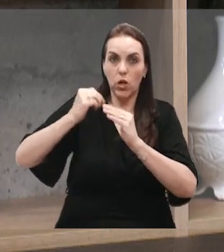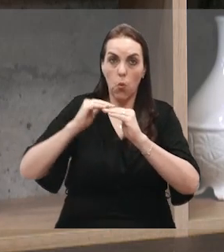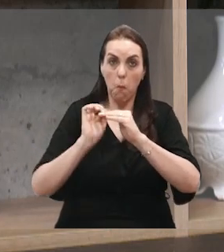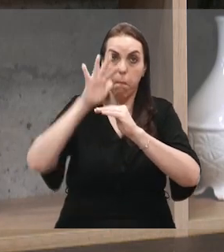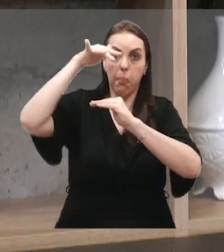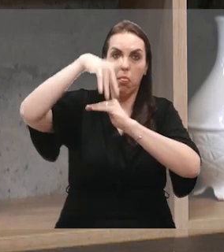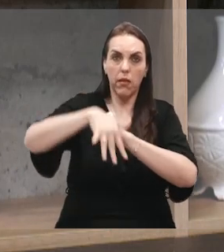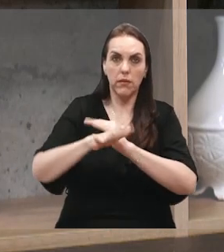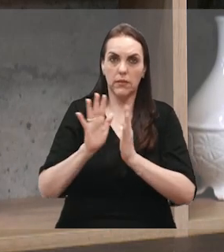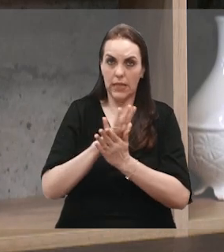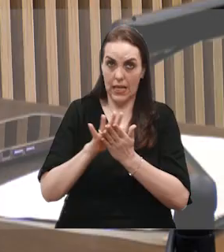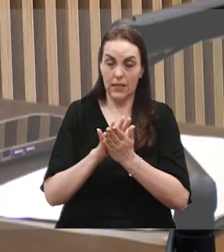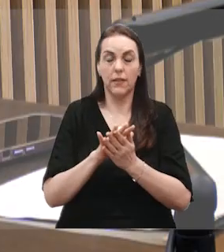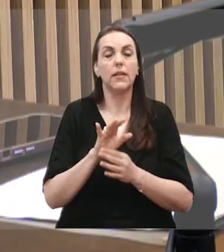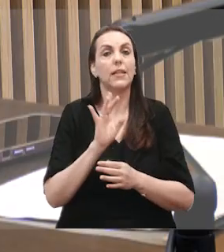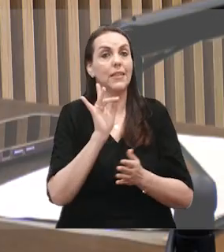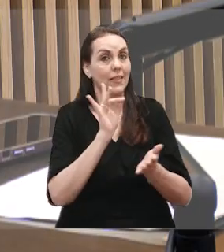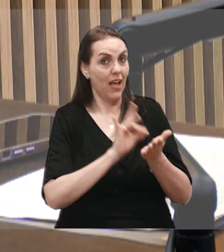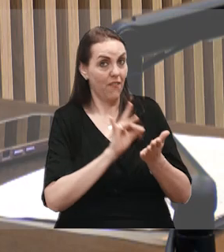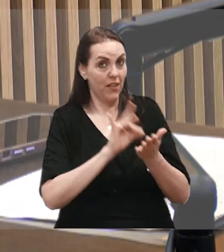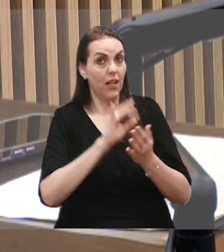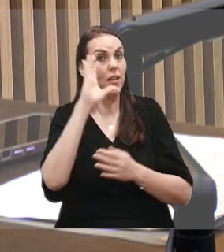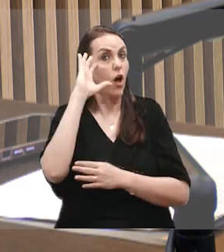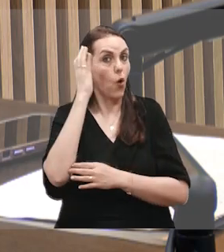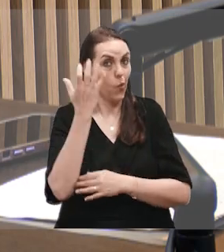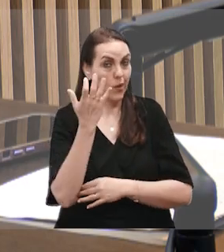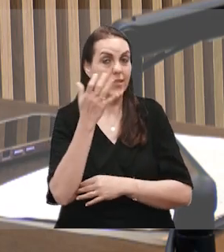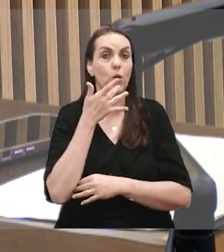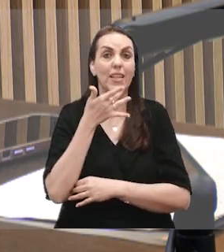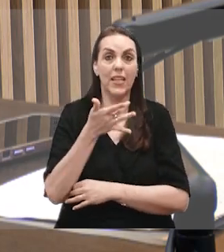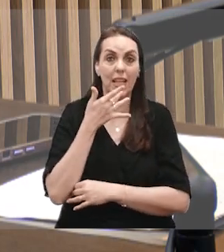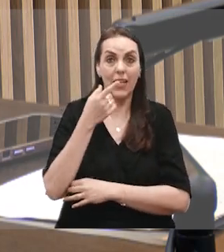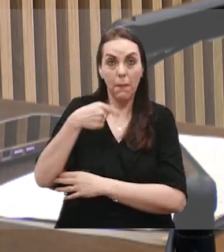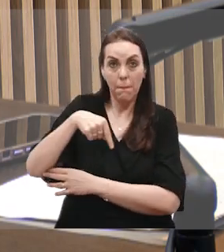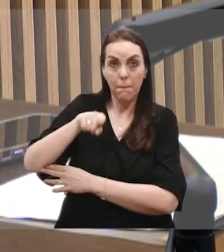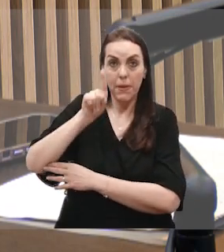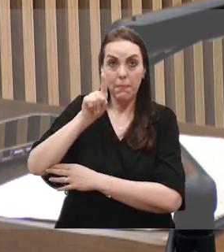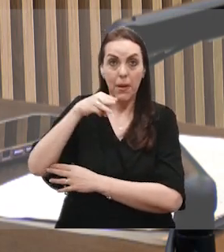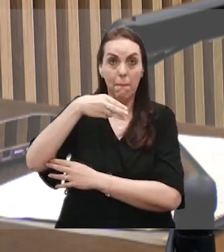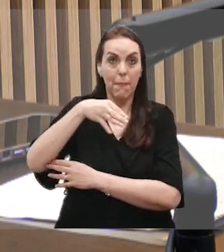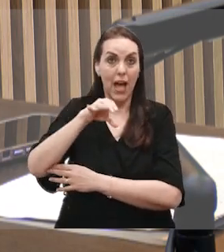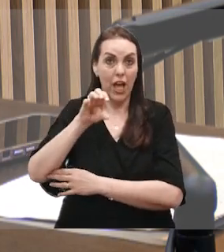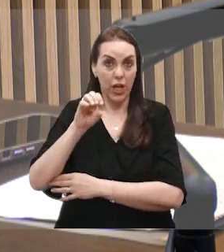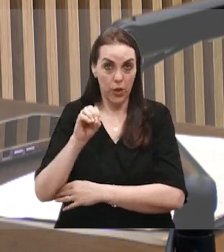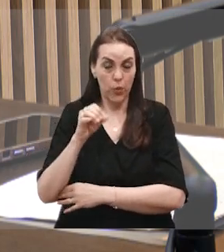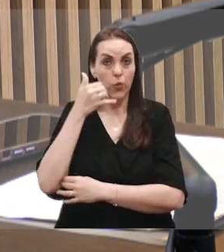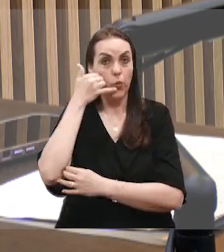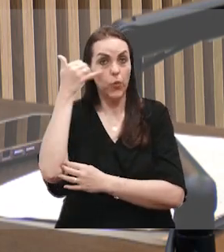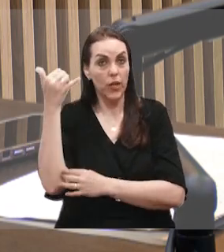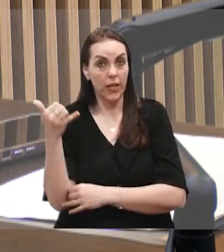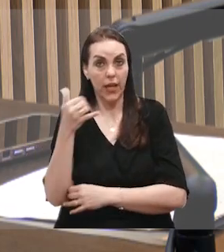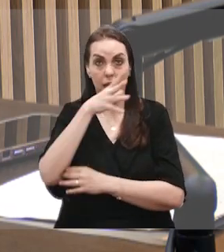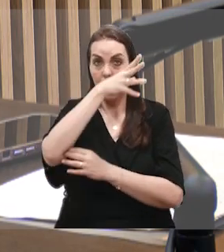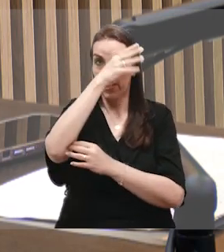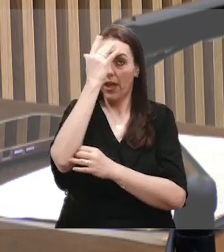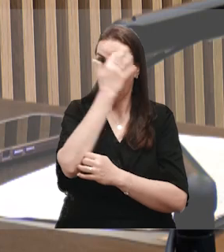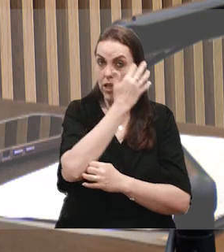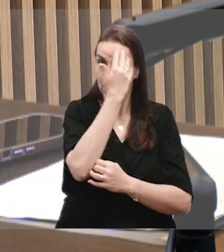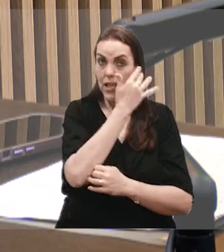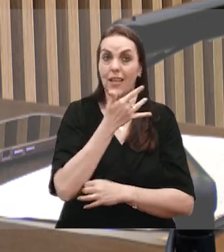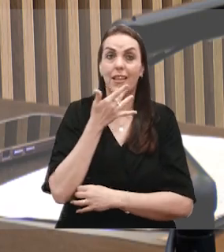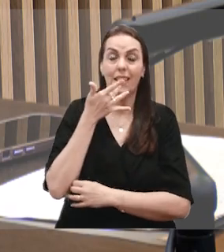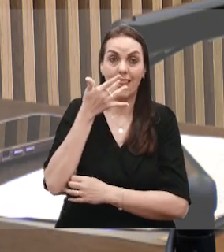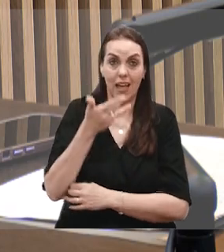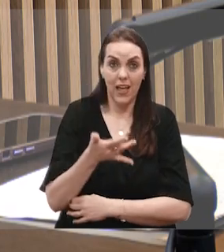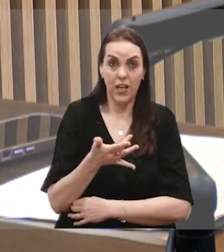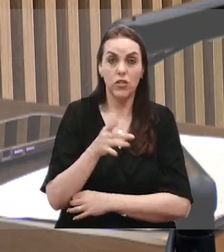verdade, ela aconteceu de tarde, no dia 1º de maio, né? Dia 1º de maio, eu liguei pro prefeito à tarde, porque muitas pessoas faziam